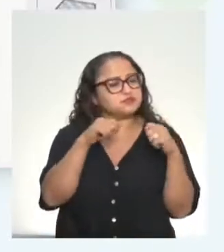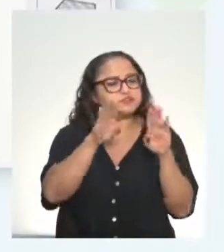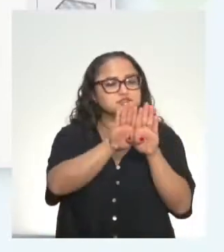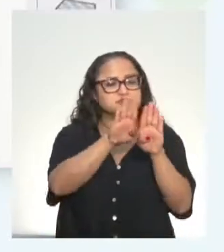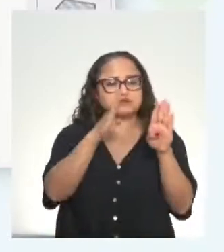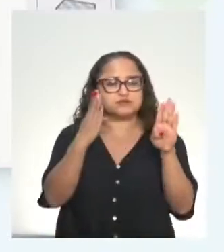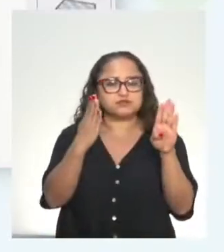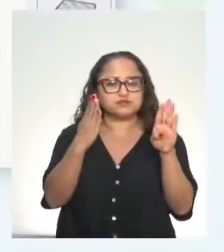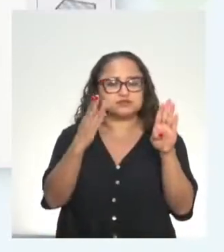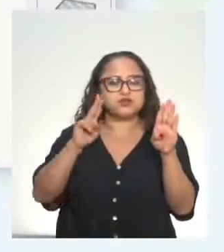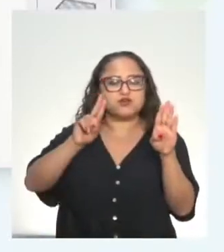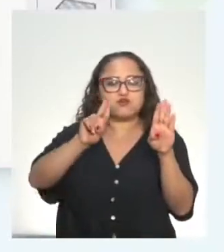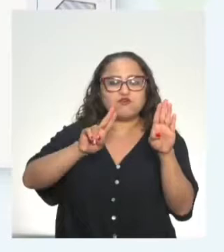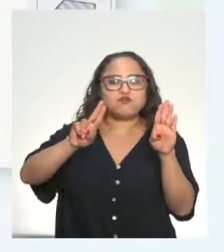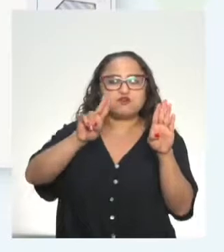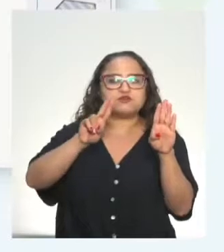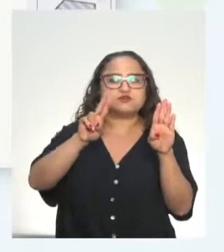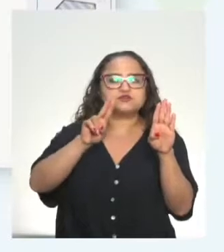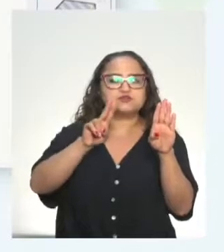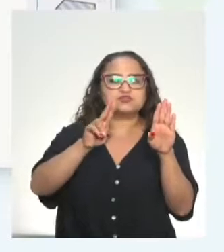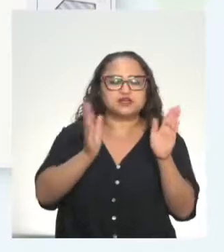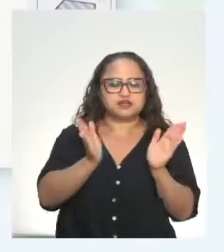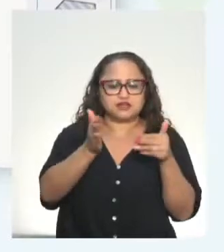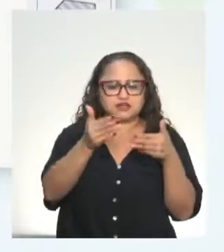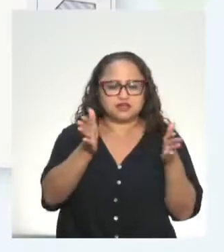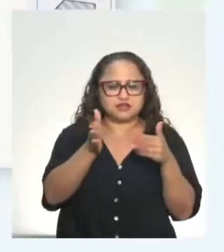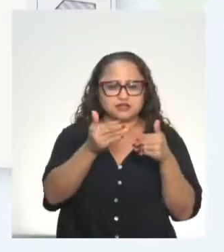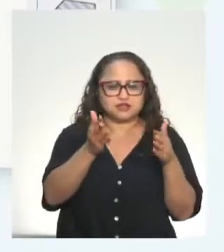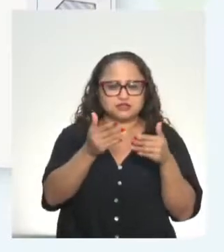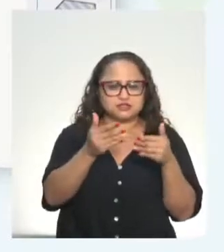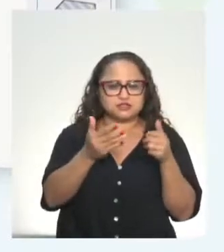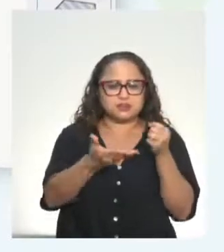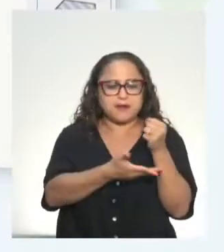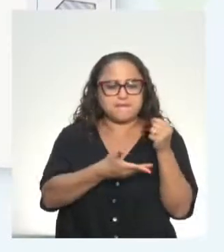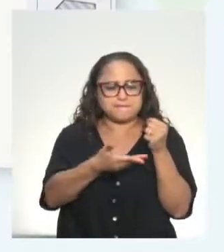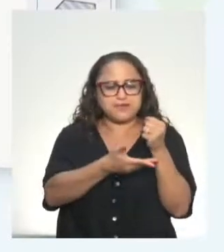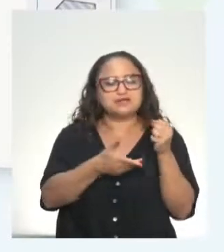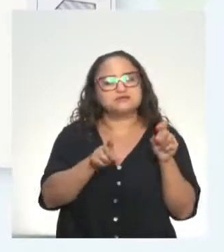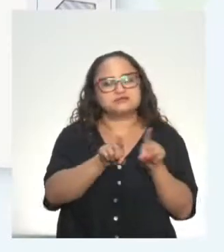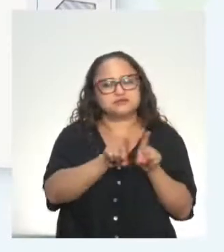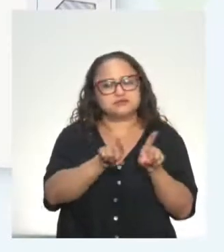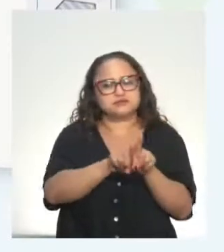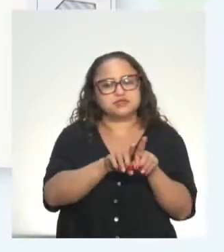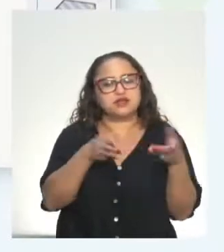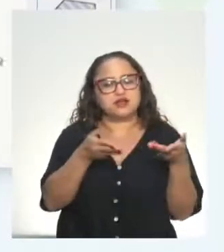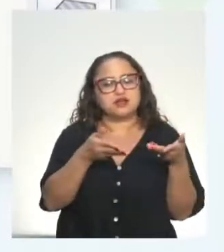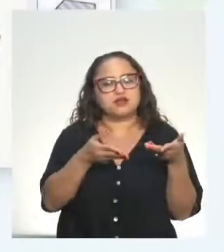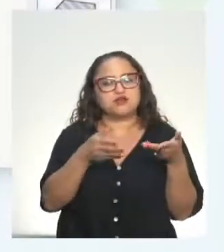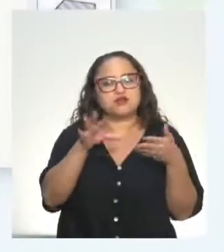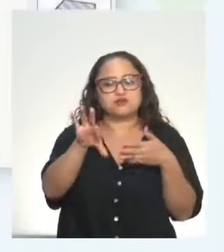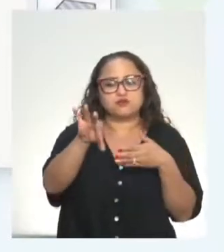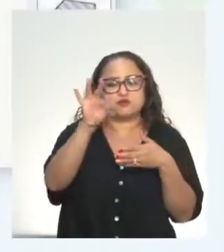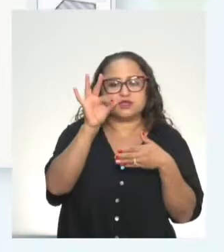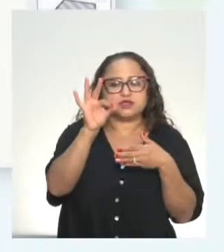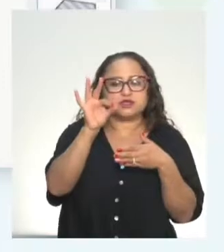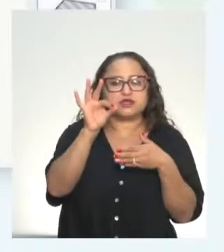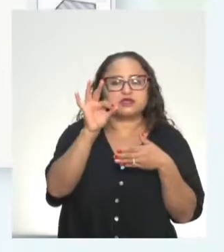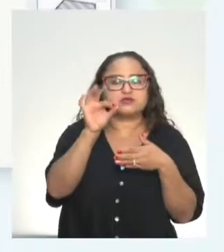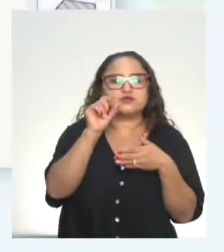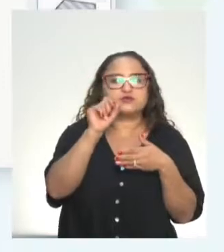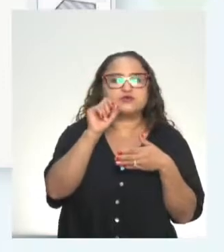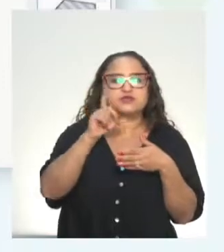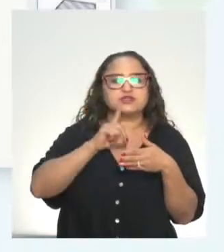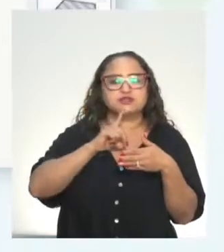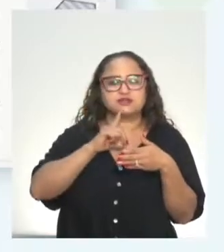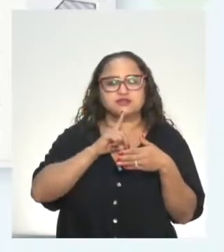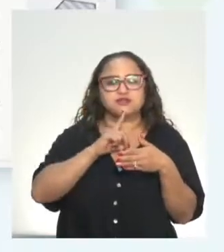Vou usar a caixa que está aqui entre as formas básicas também. Só que agora já vou pegar uma caixa que está em